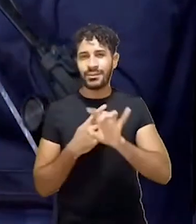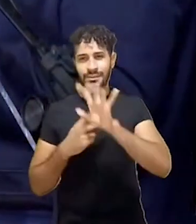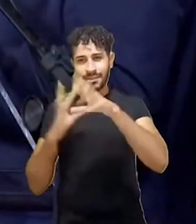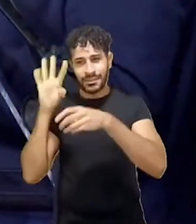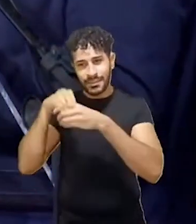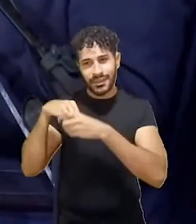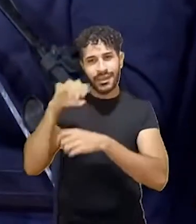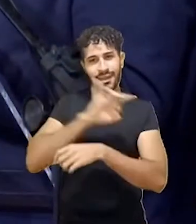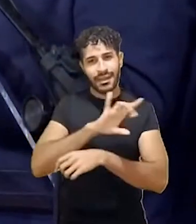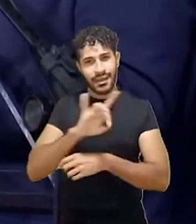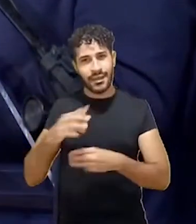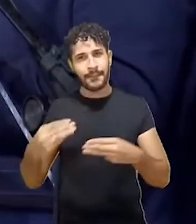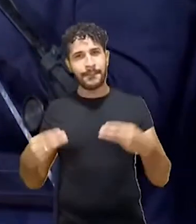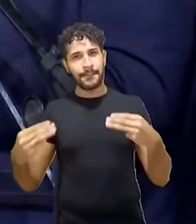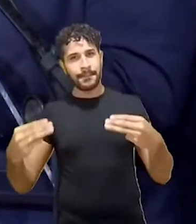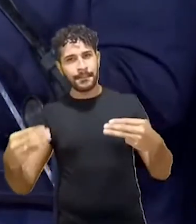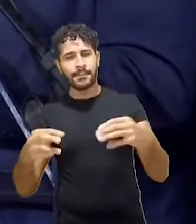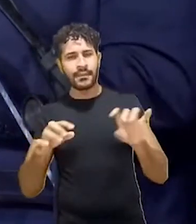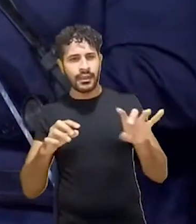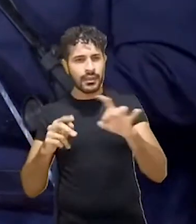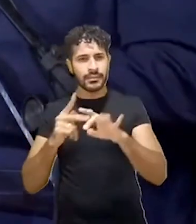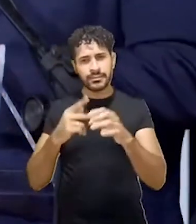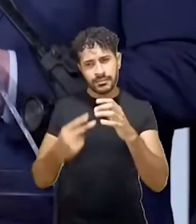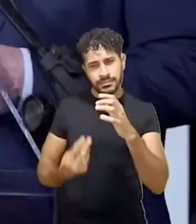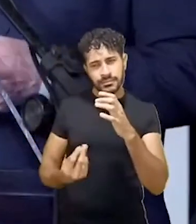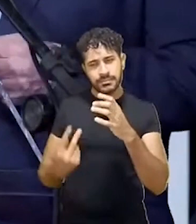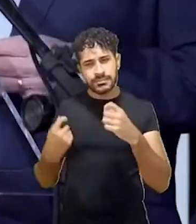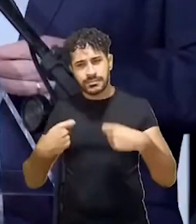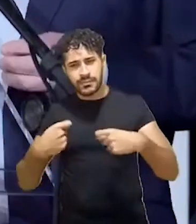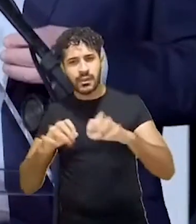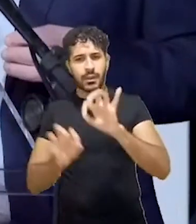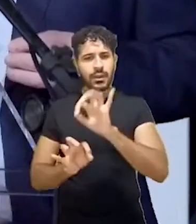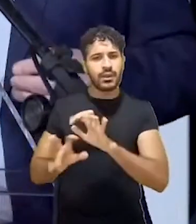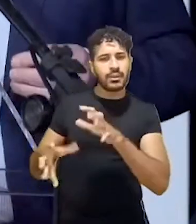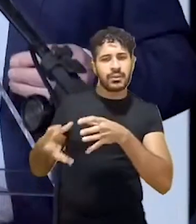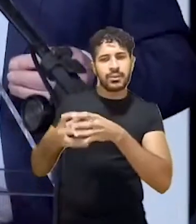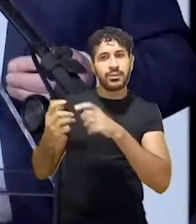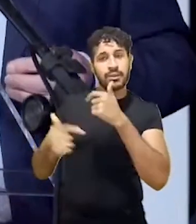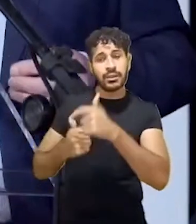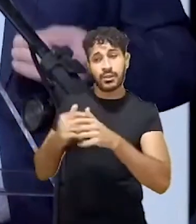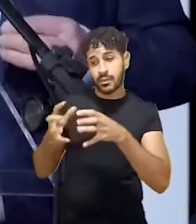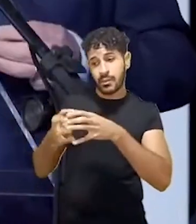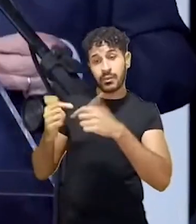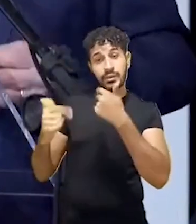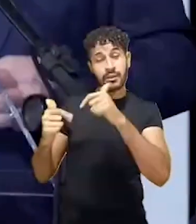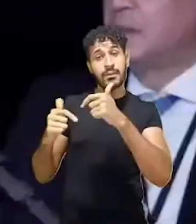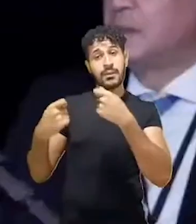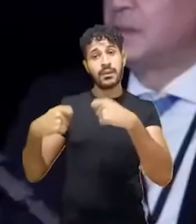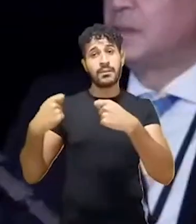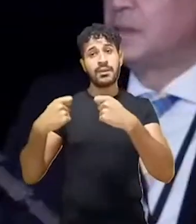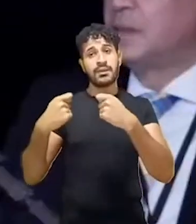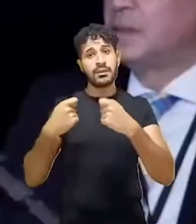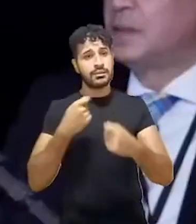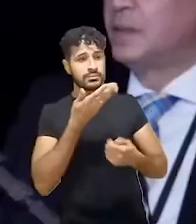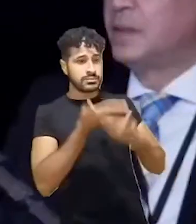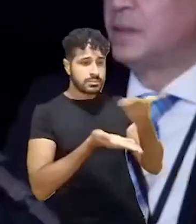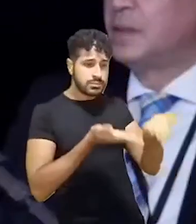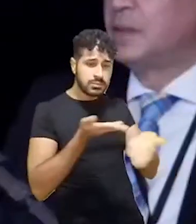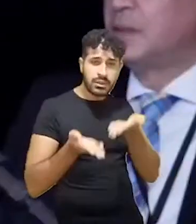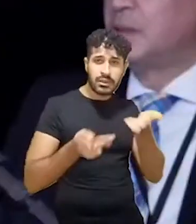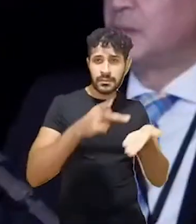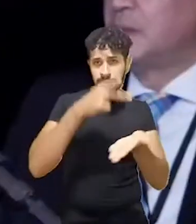cada companheiro tem que mudar sua equipe essa equipe é importante que atenda as pessoas mais